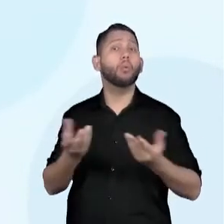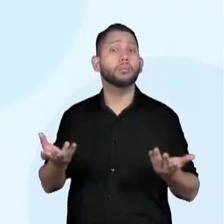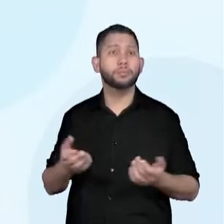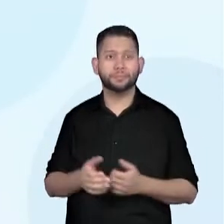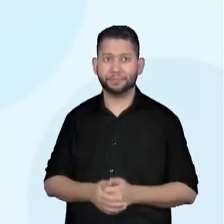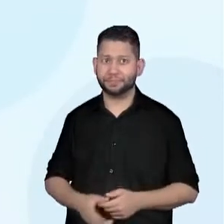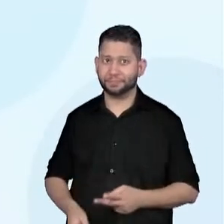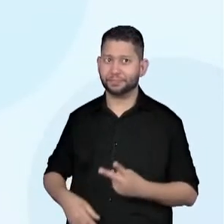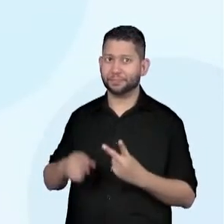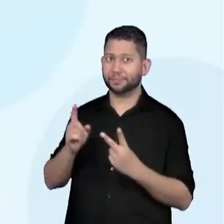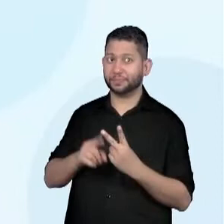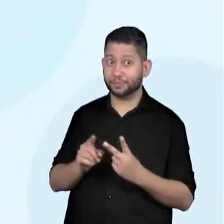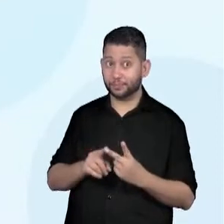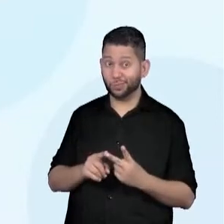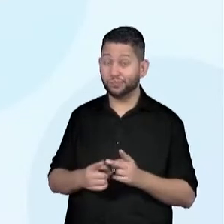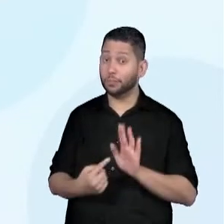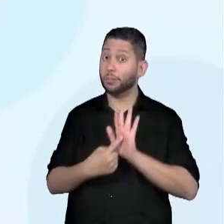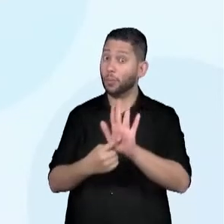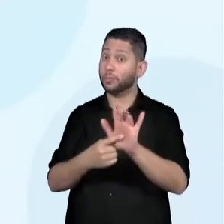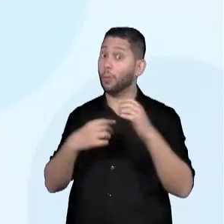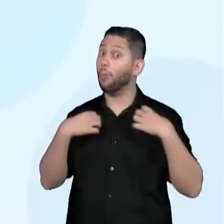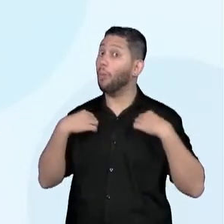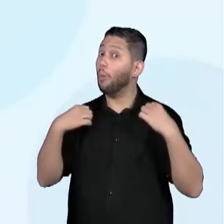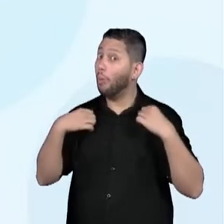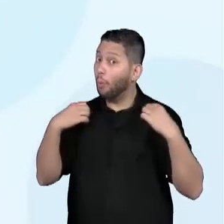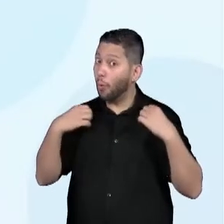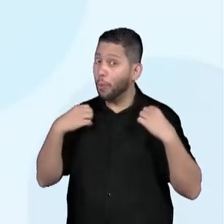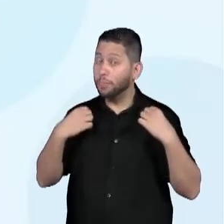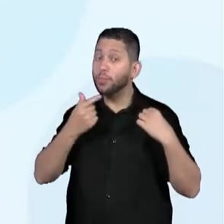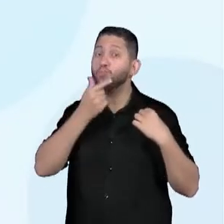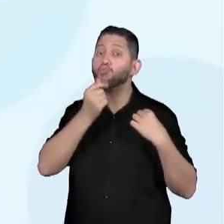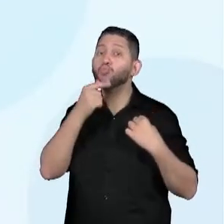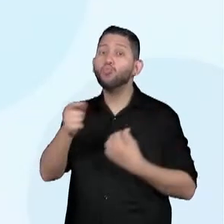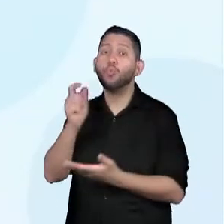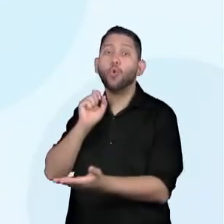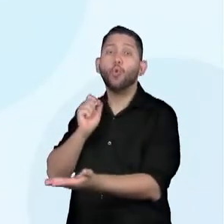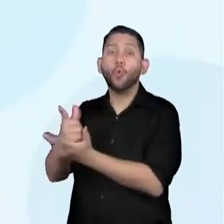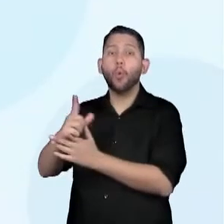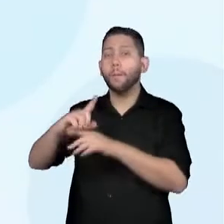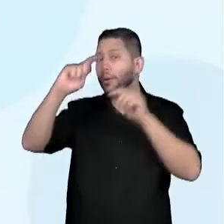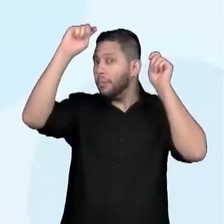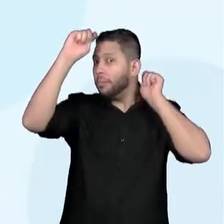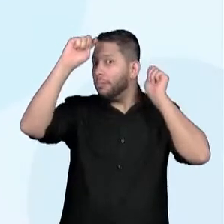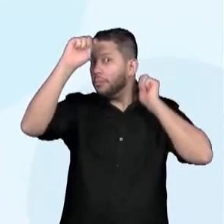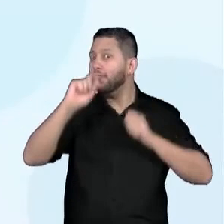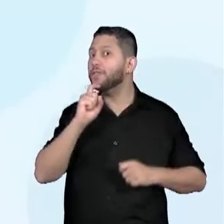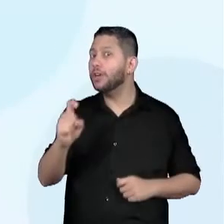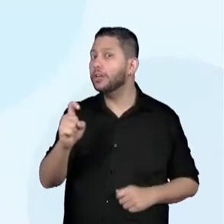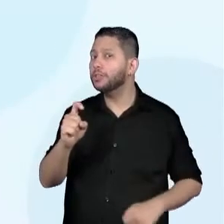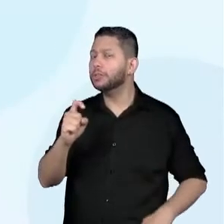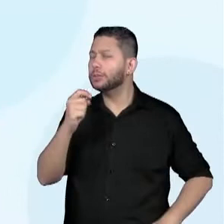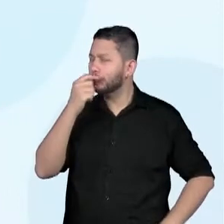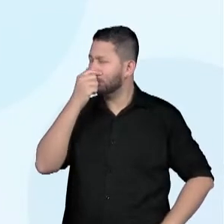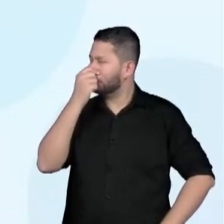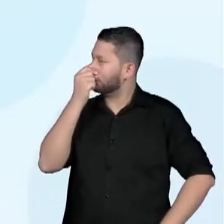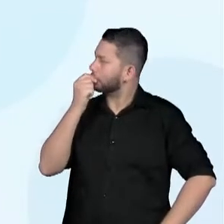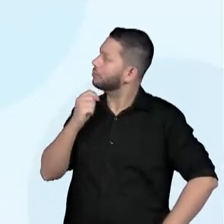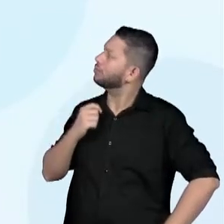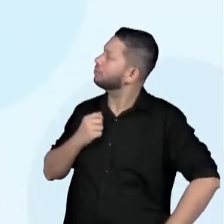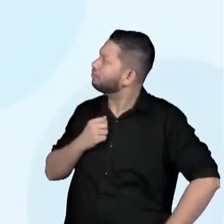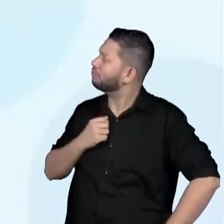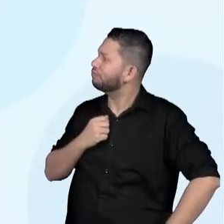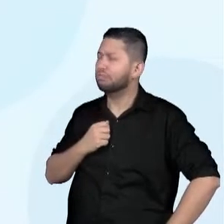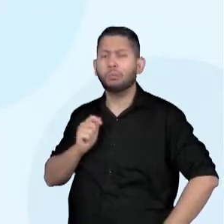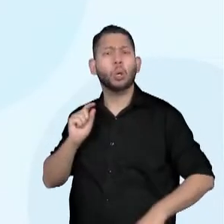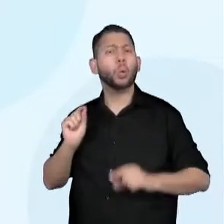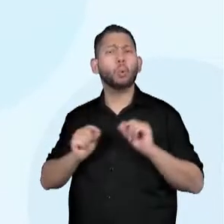uma atividade também, uma unidade para falar sobre roupas. E o nome dela é The Green Cap. The Green Cap, o